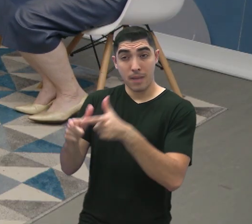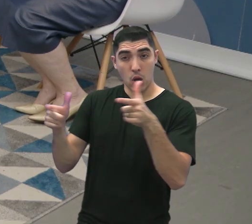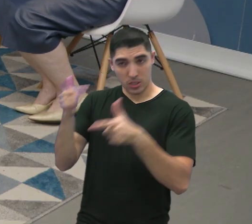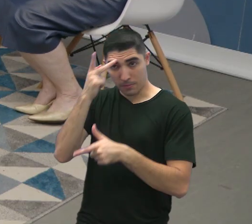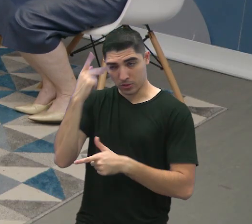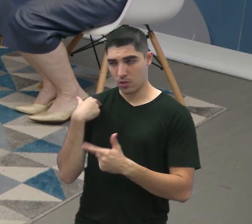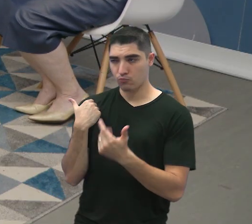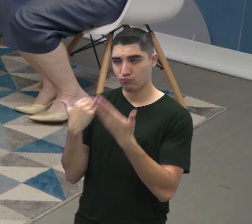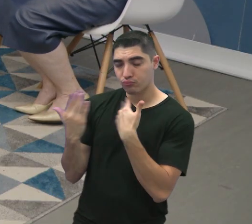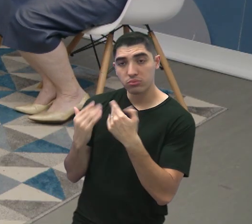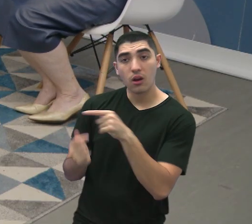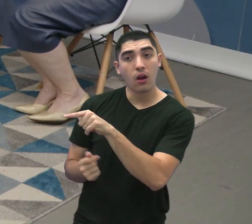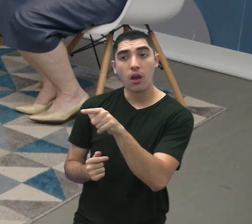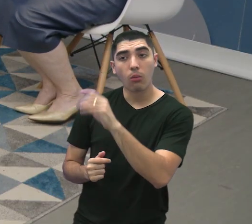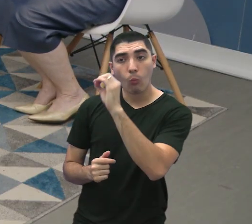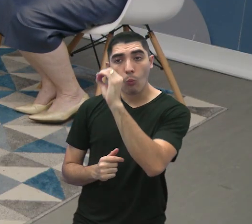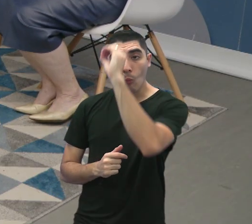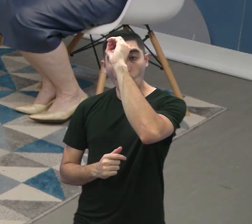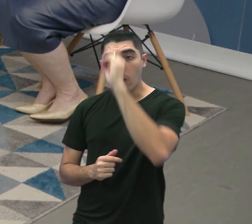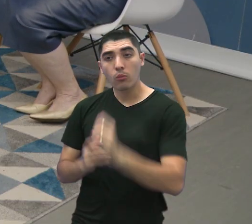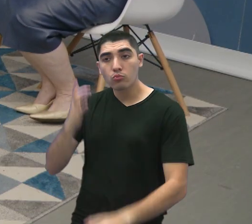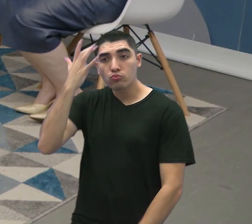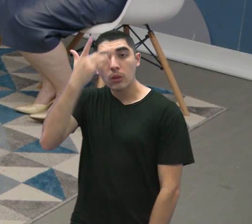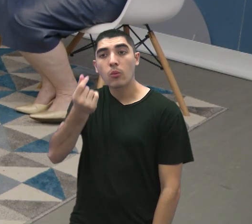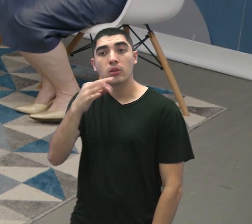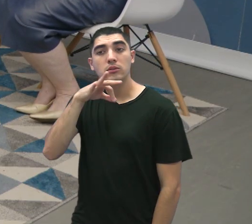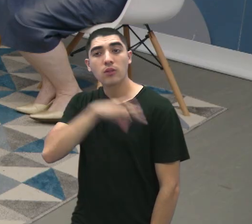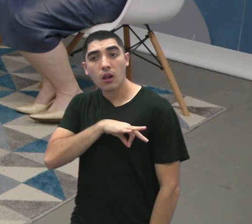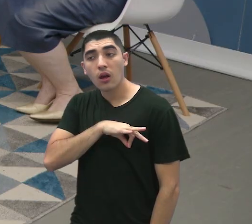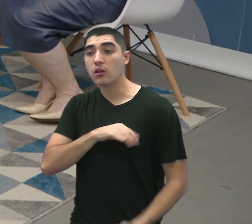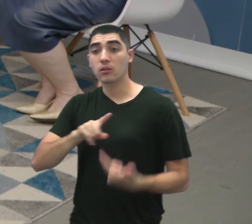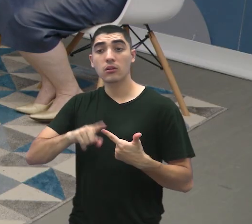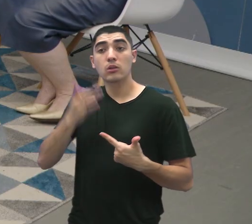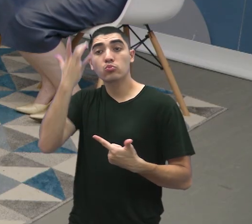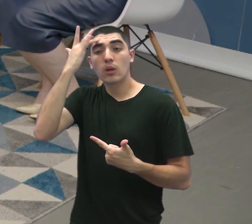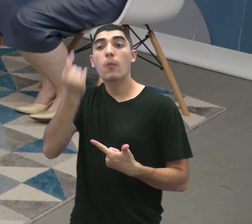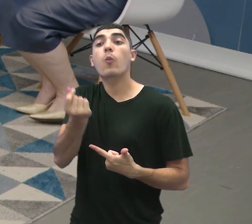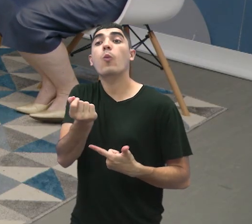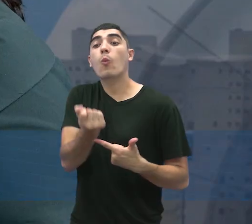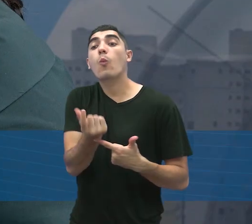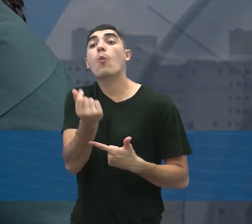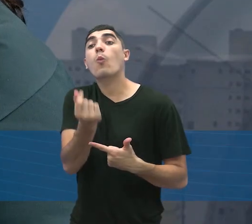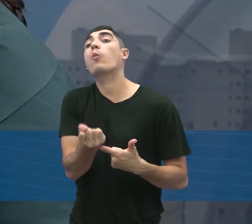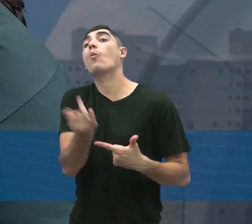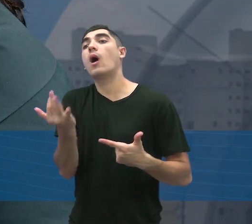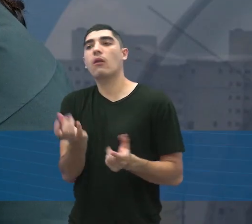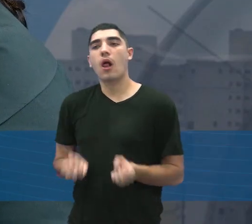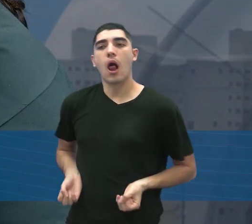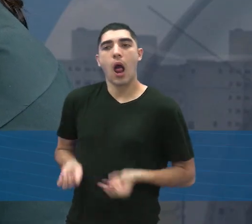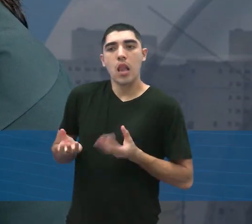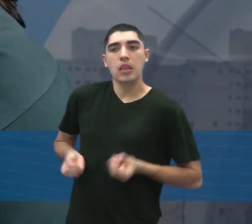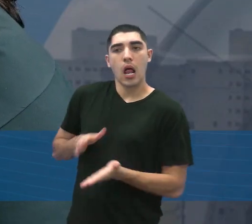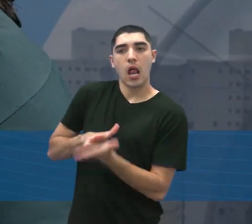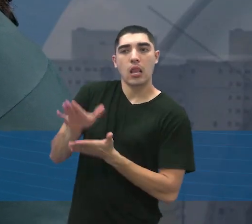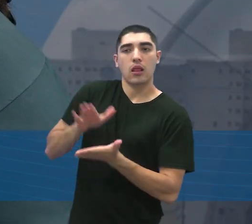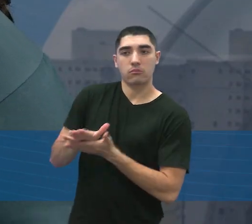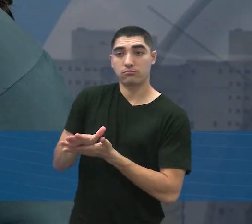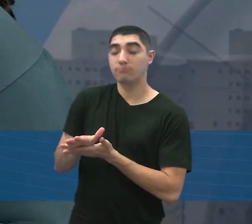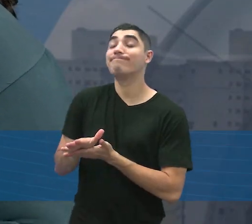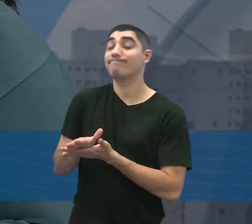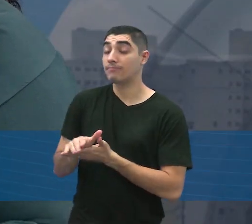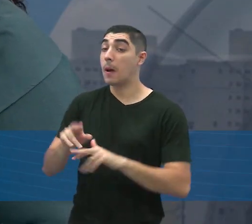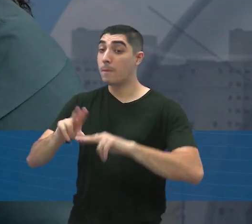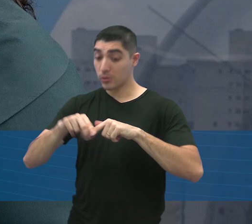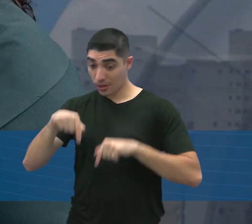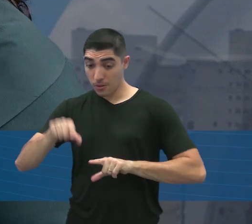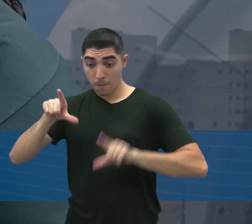não sabem quanto elas ganham e não sabem quanto elas gastam. E eu vejo que esse momento também é importante aqui para